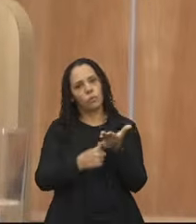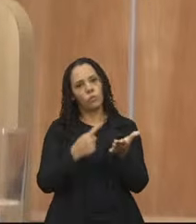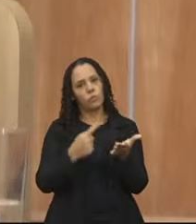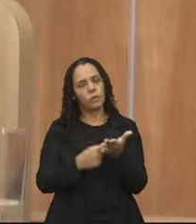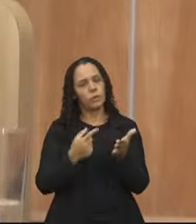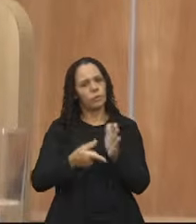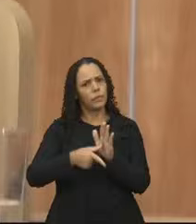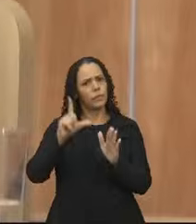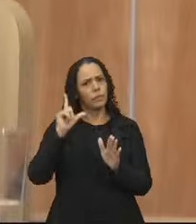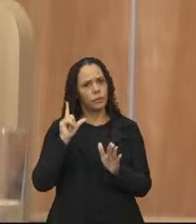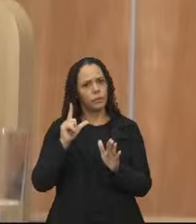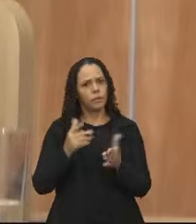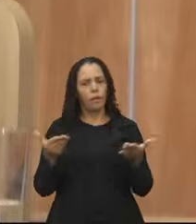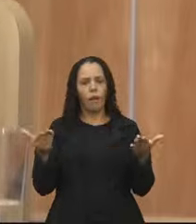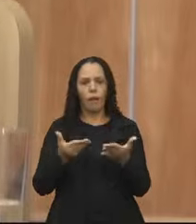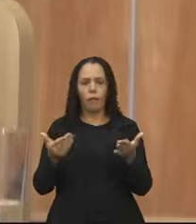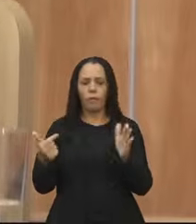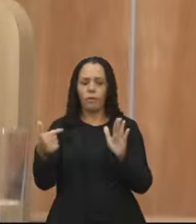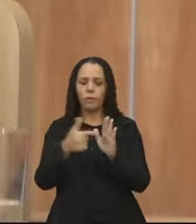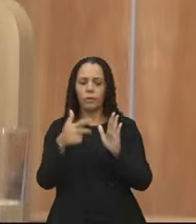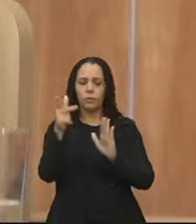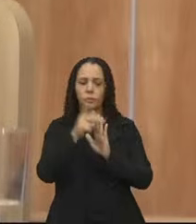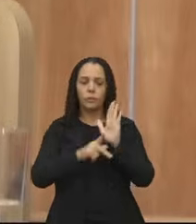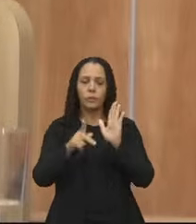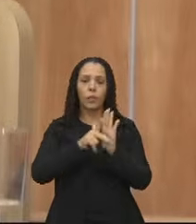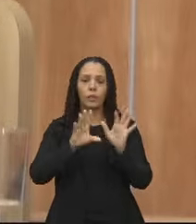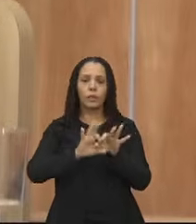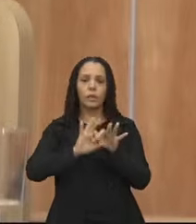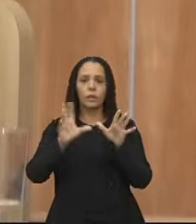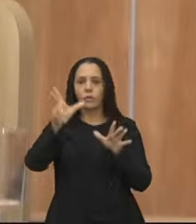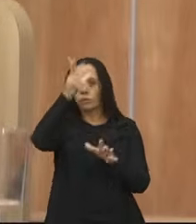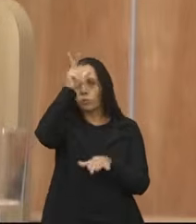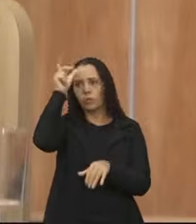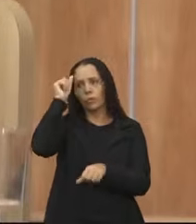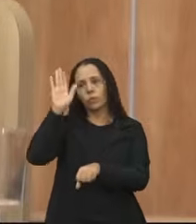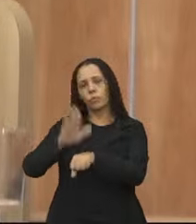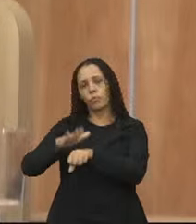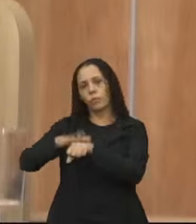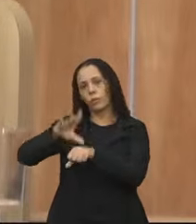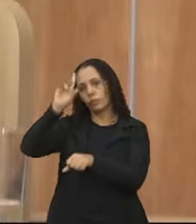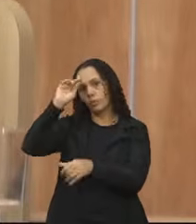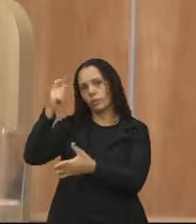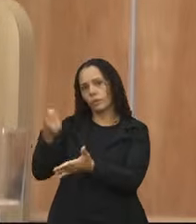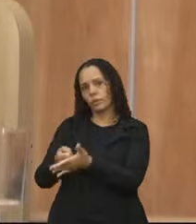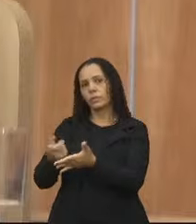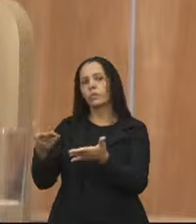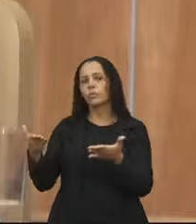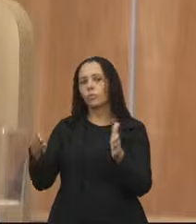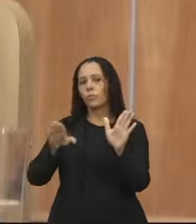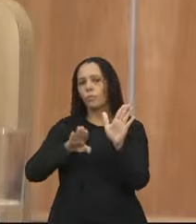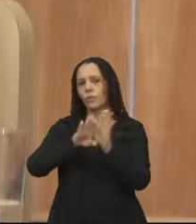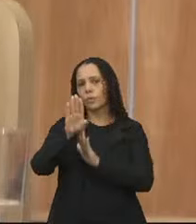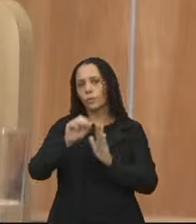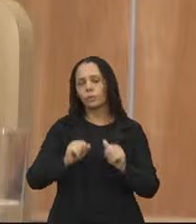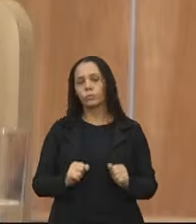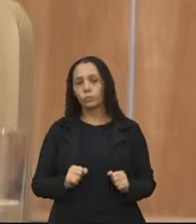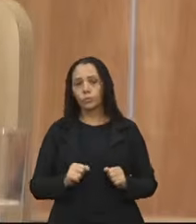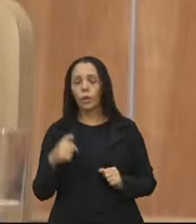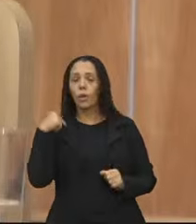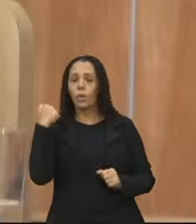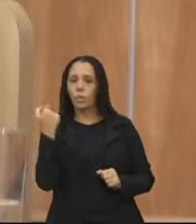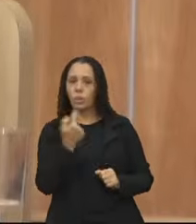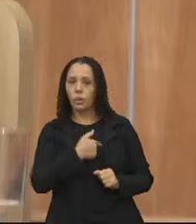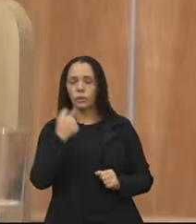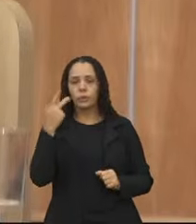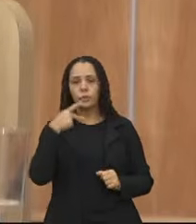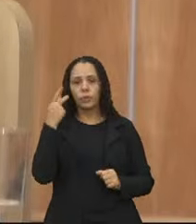imposto, mas é mais do que isso, é o recuo institucional dessa Câmara. É os vereadores dando um poder que era conferido ao